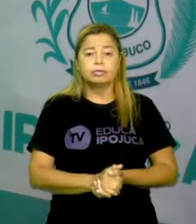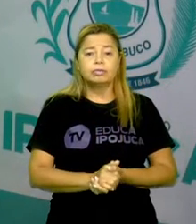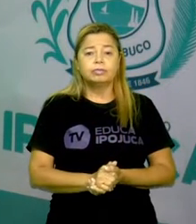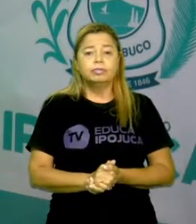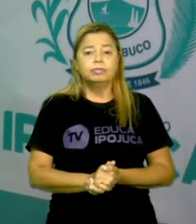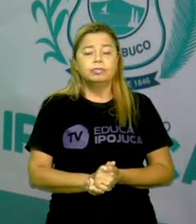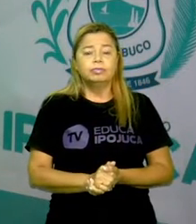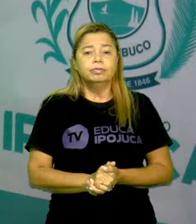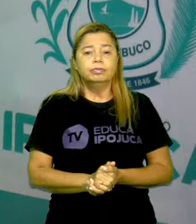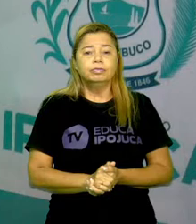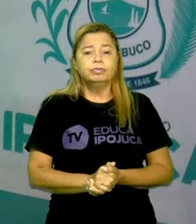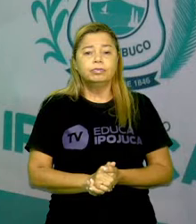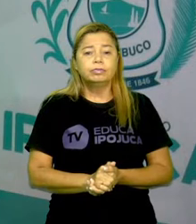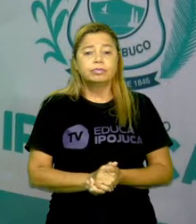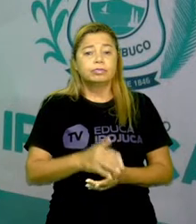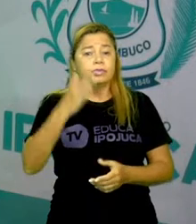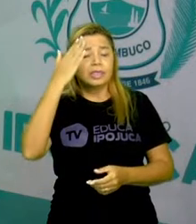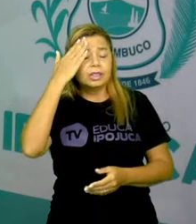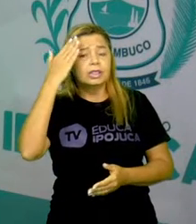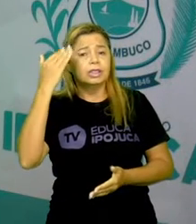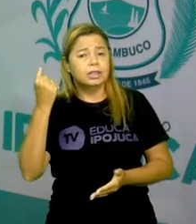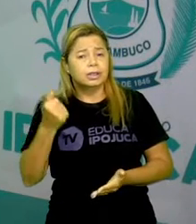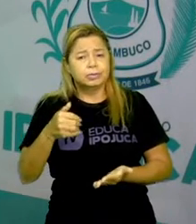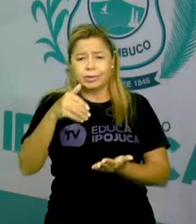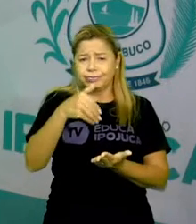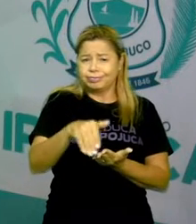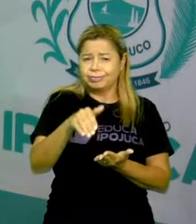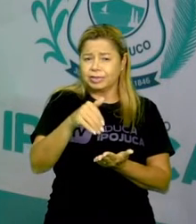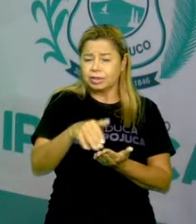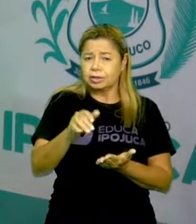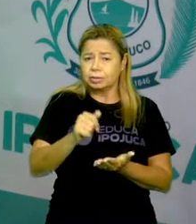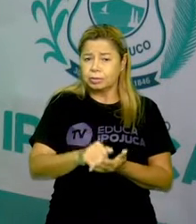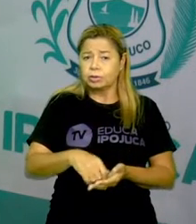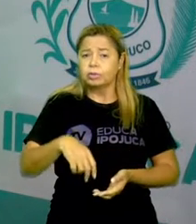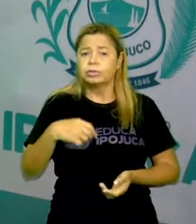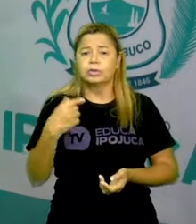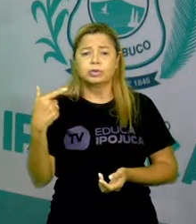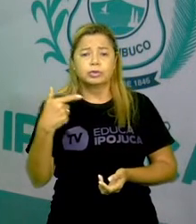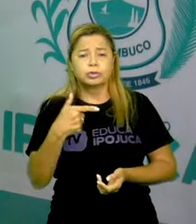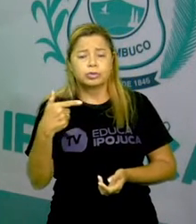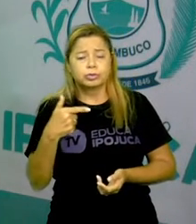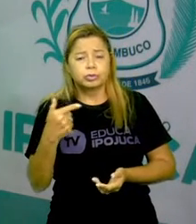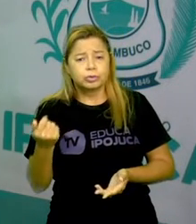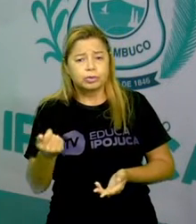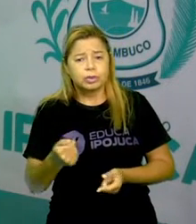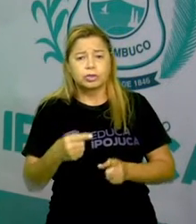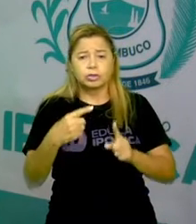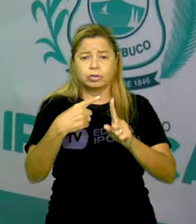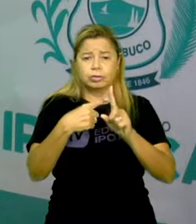Mas lembrando, houve uma sobra de 2 dezenas. Então as